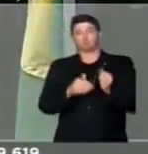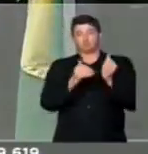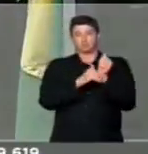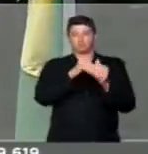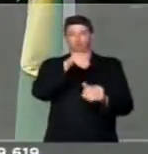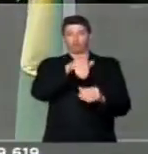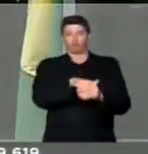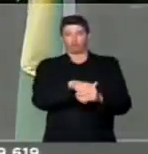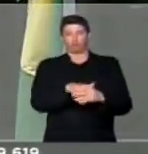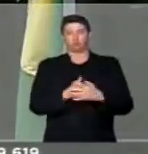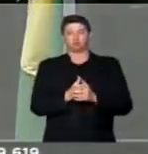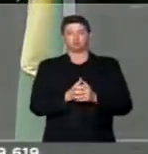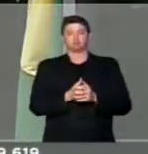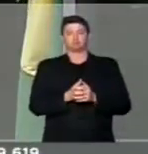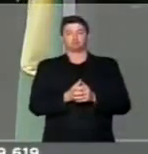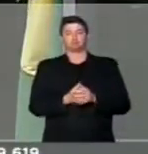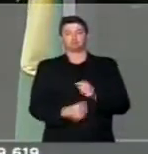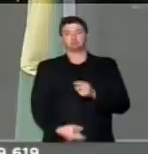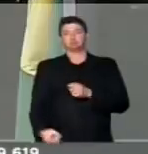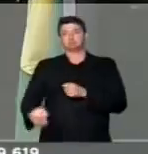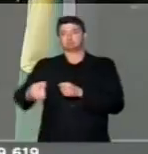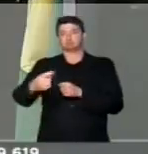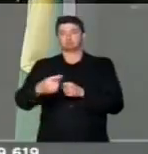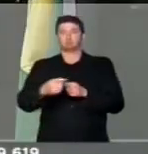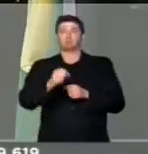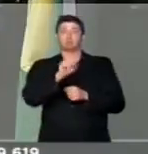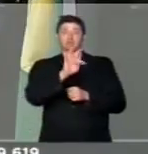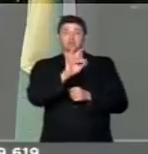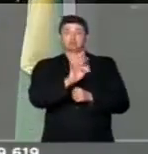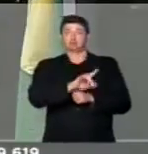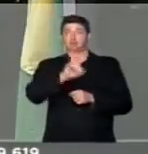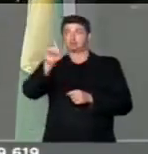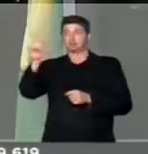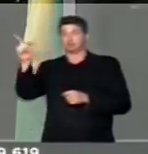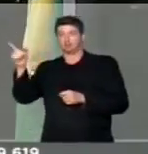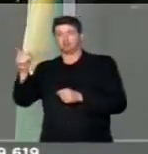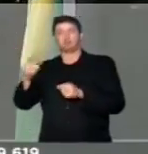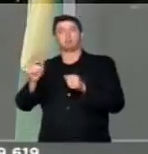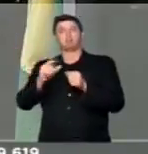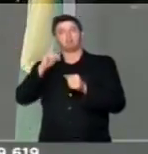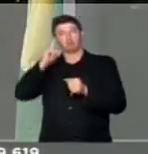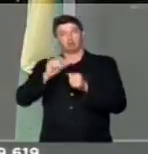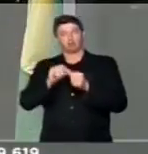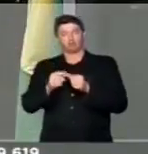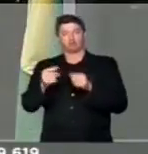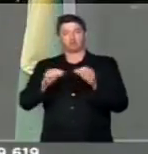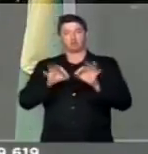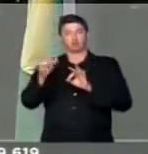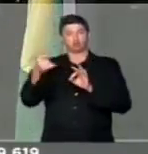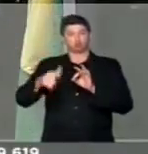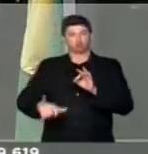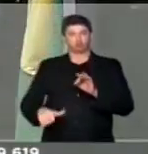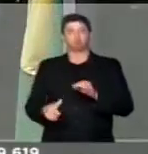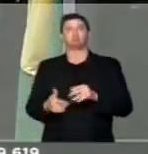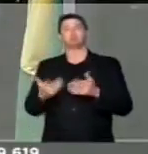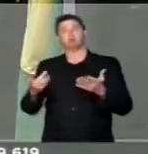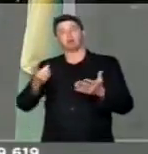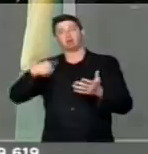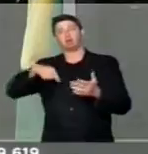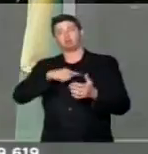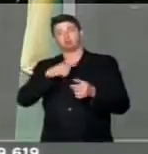secreto, foi devolvido pelo Supremo, mandou fazer novamente um rito, e assim